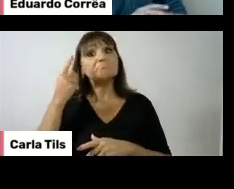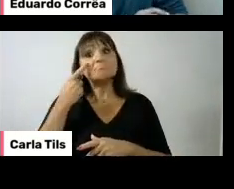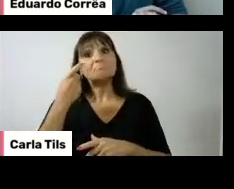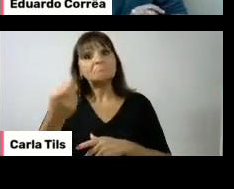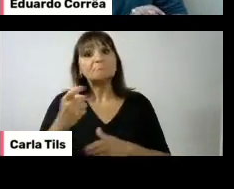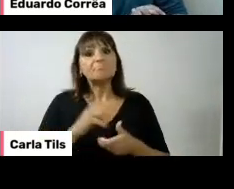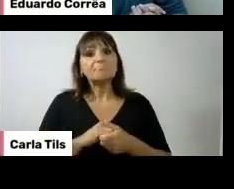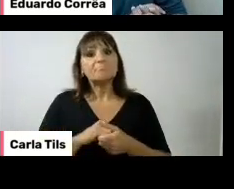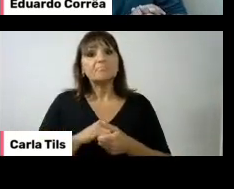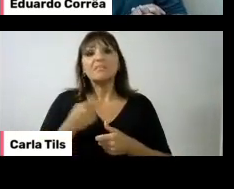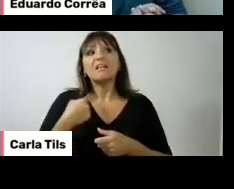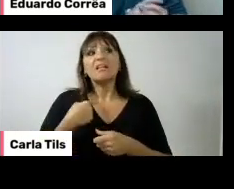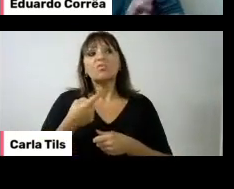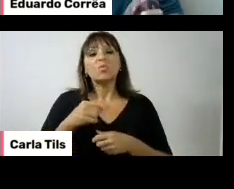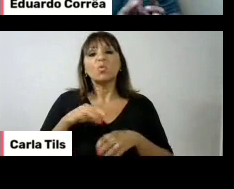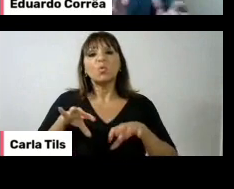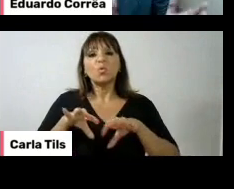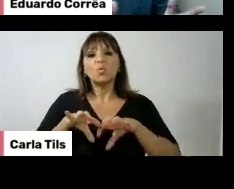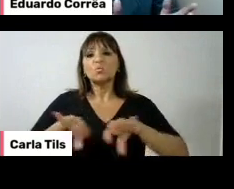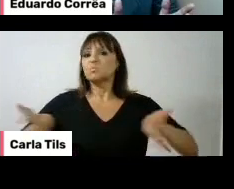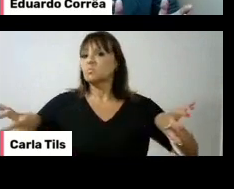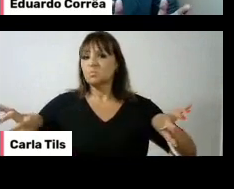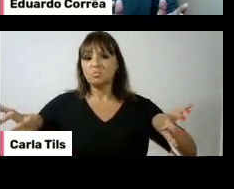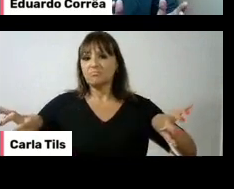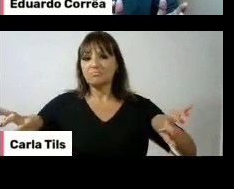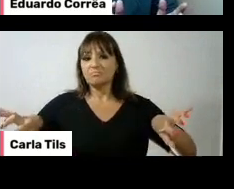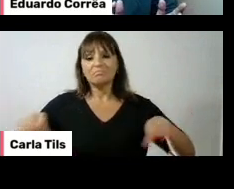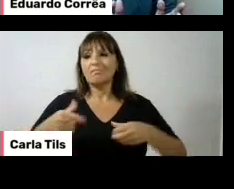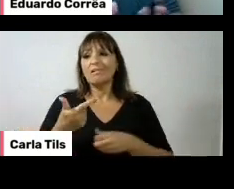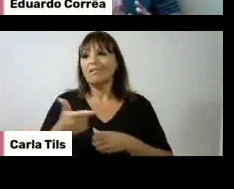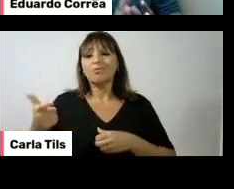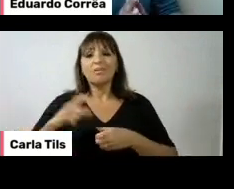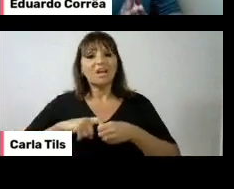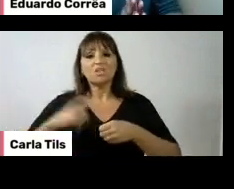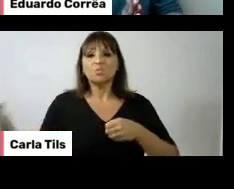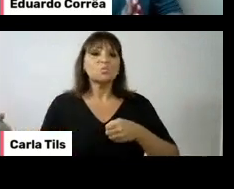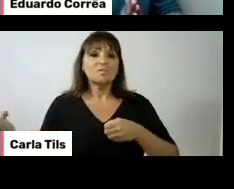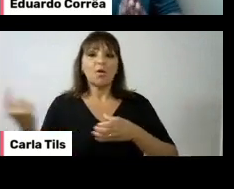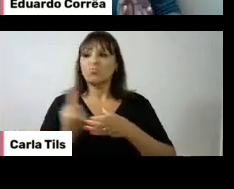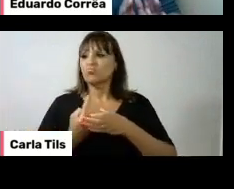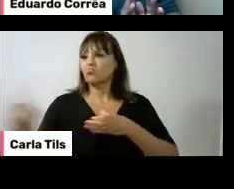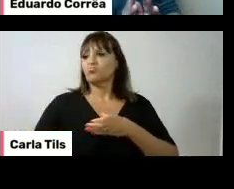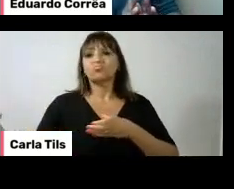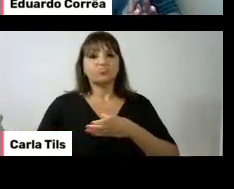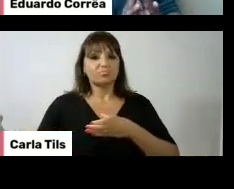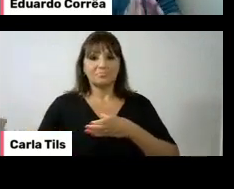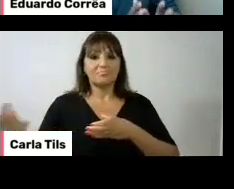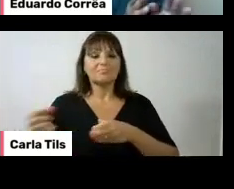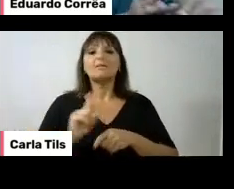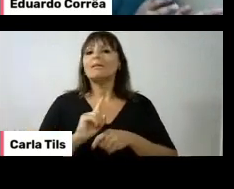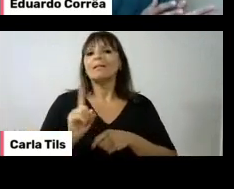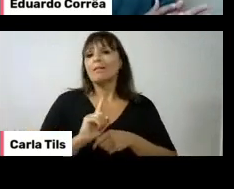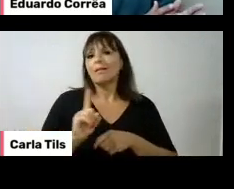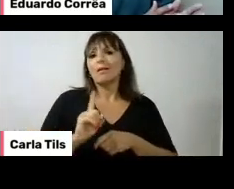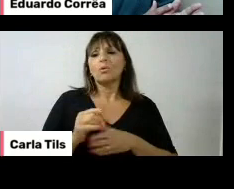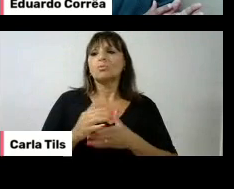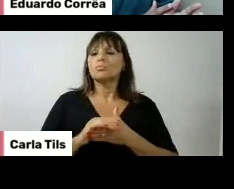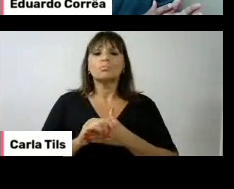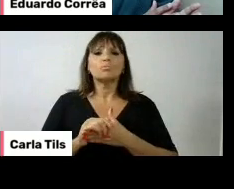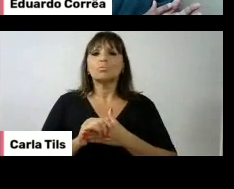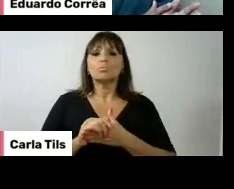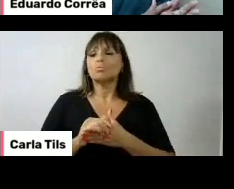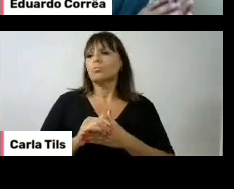estou segregando ninguém. Eu não estou excluindo ninguém. Eu não estou impedindo que ninguém utilize a minha